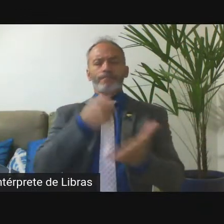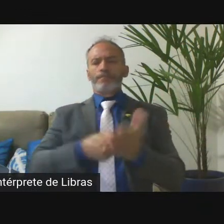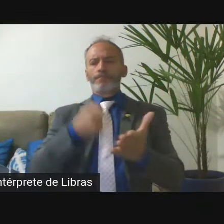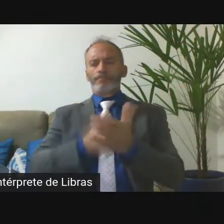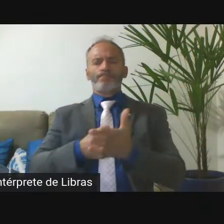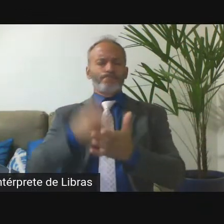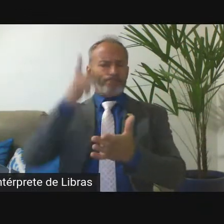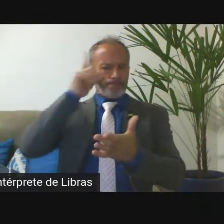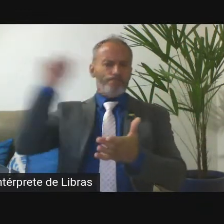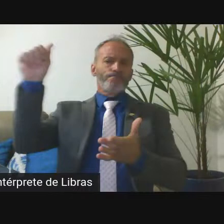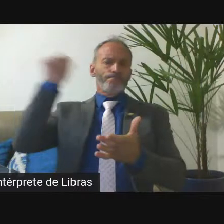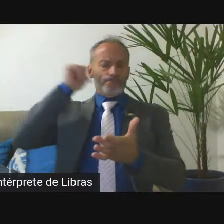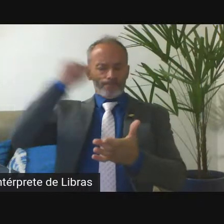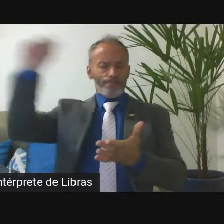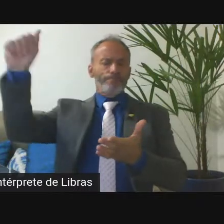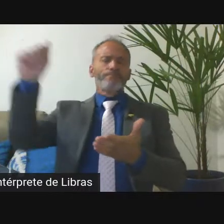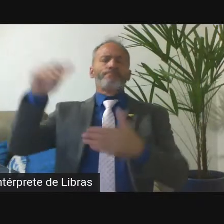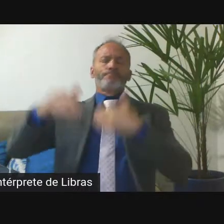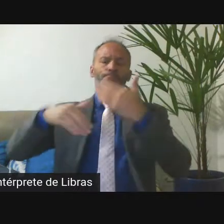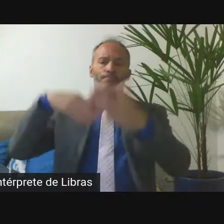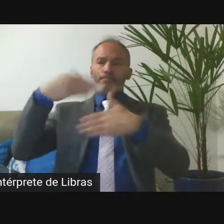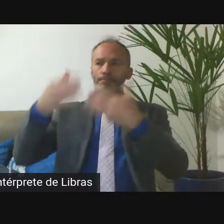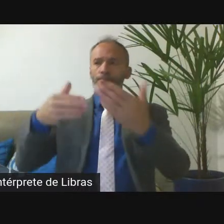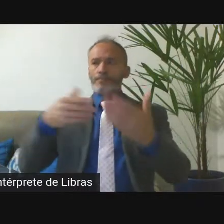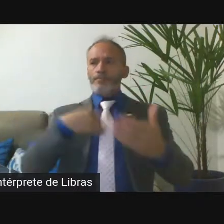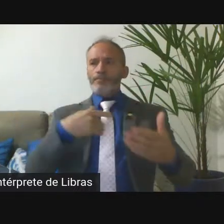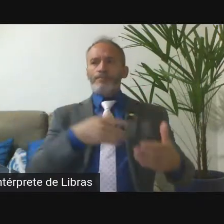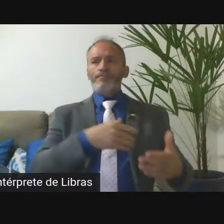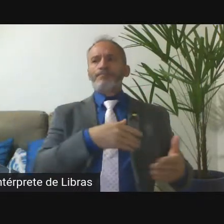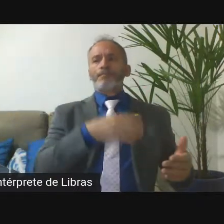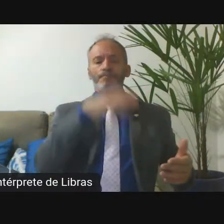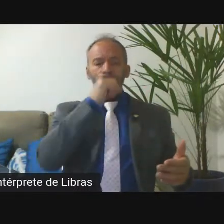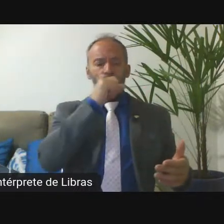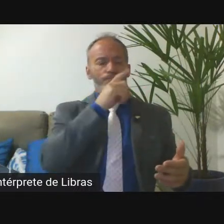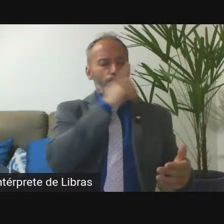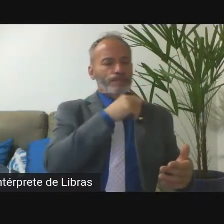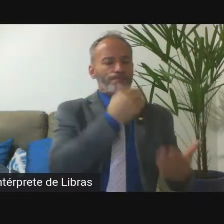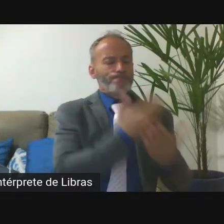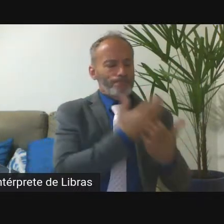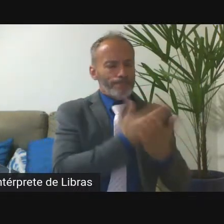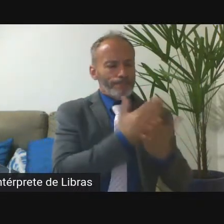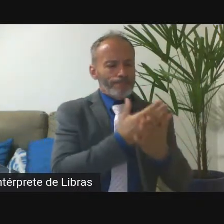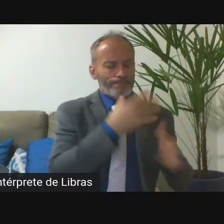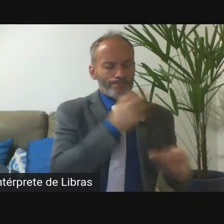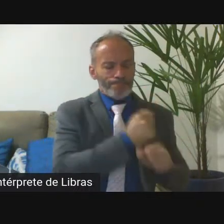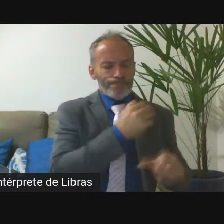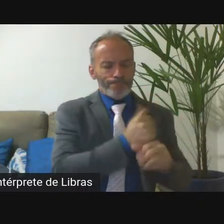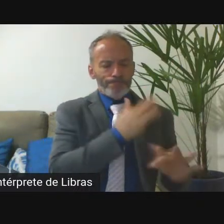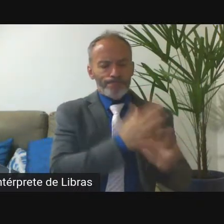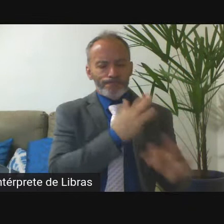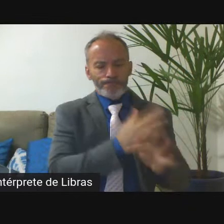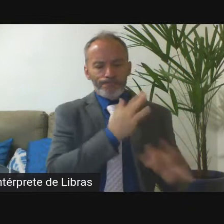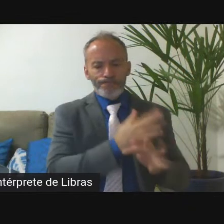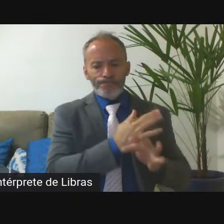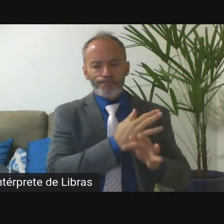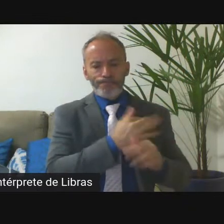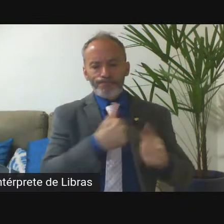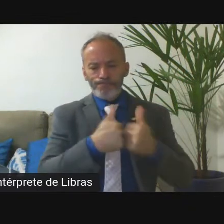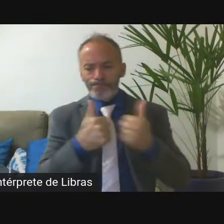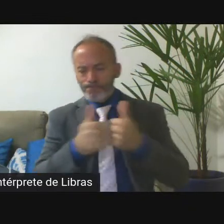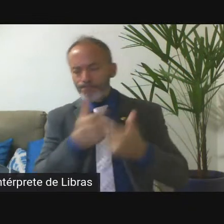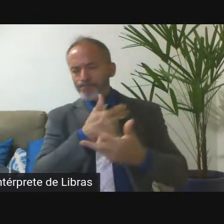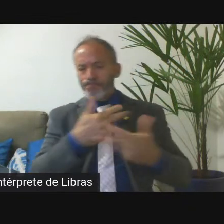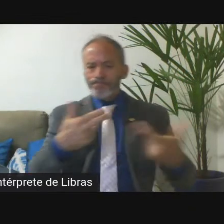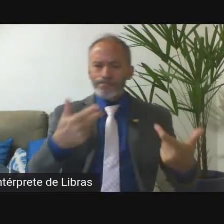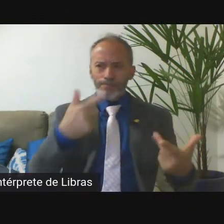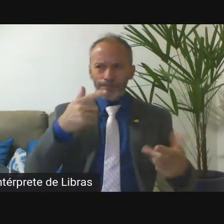superação. É passar finais de semanas e noites estudando cálculo, física, fenômeno de transporte, entre outros